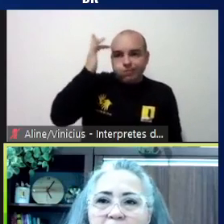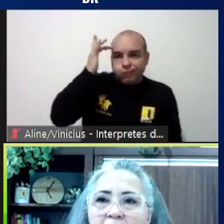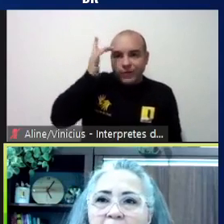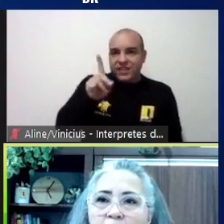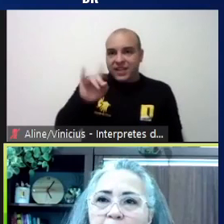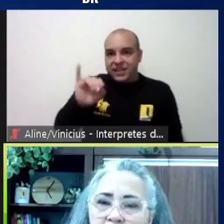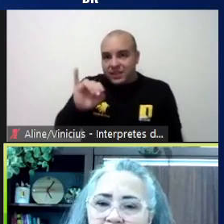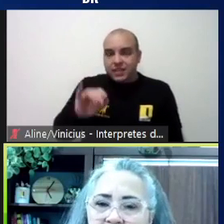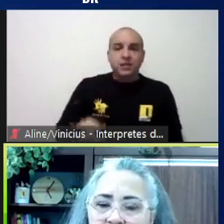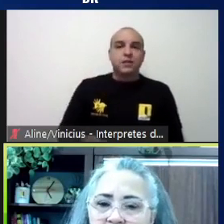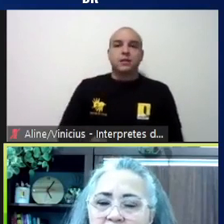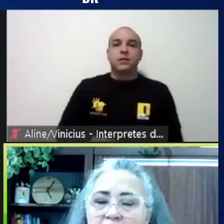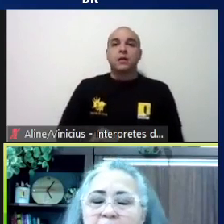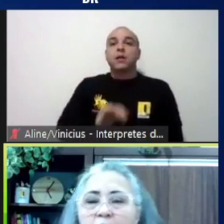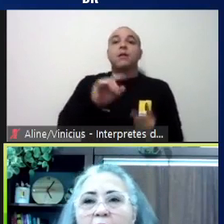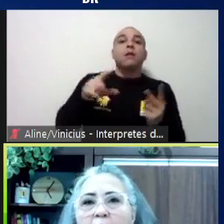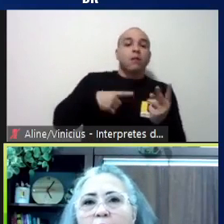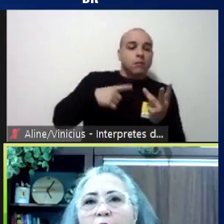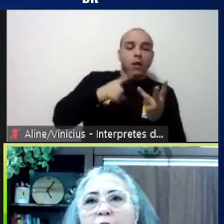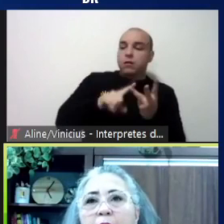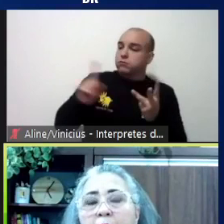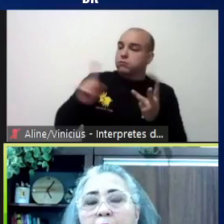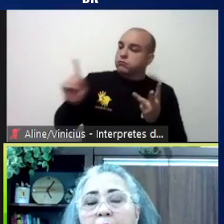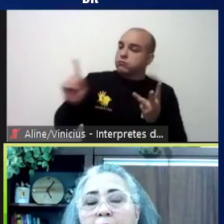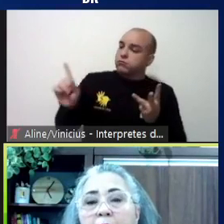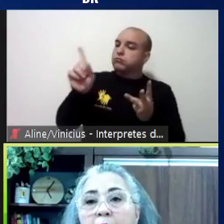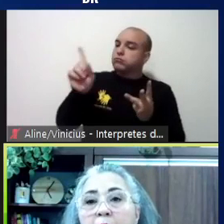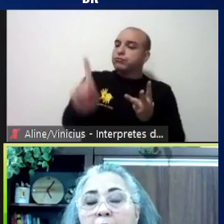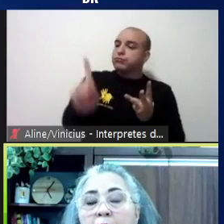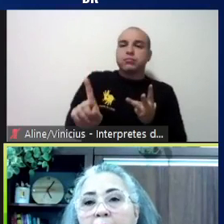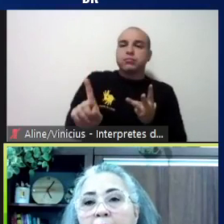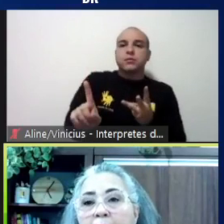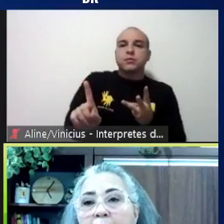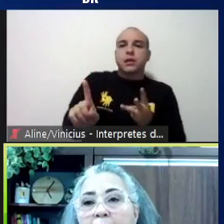para o cego, para o deficiente visual, né?